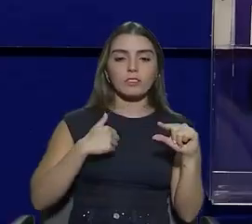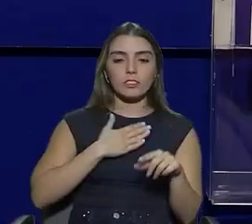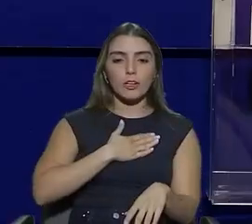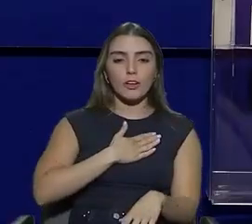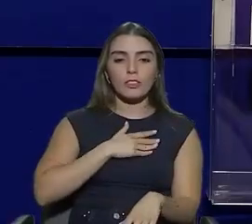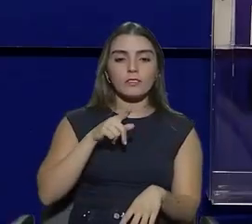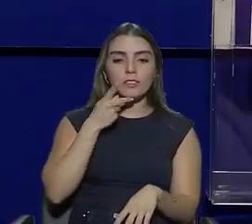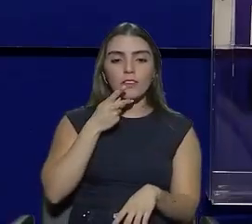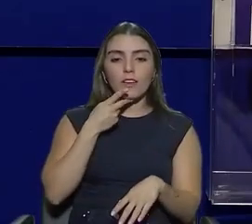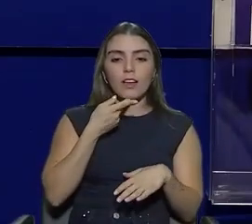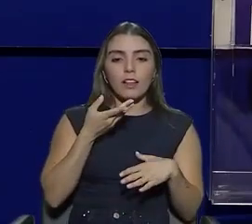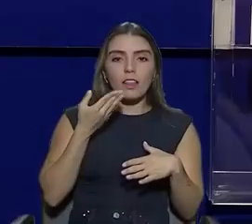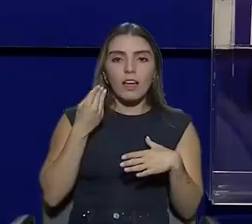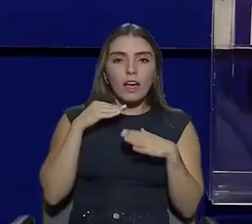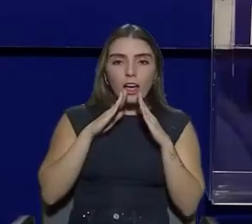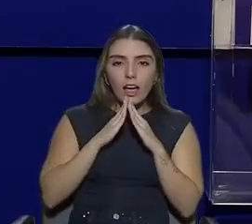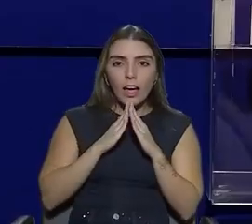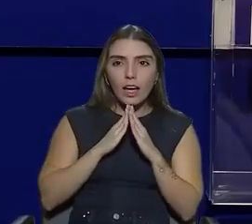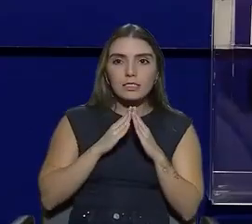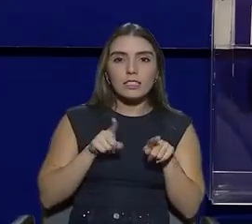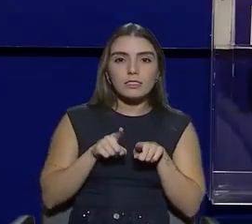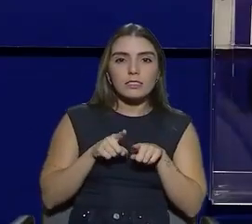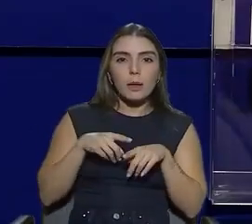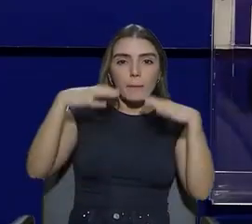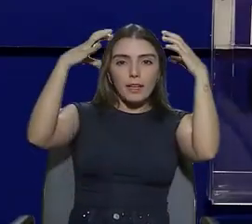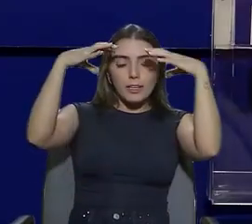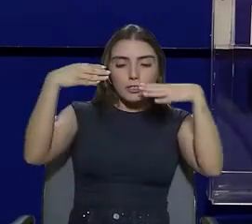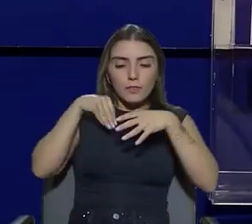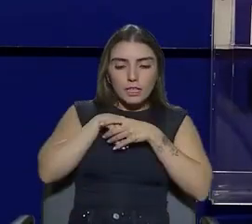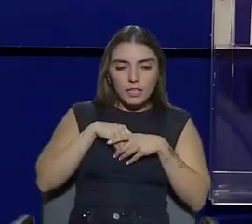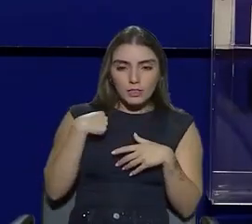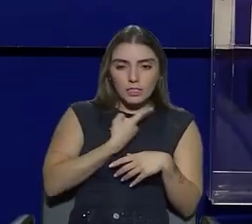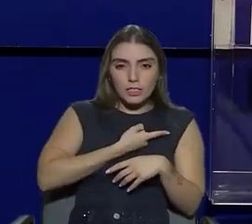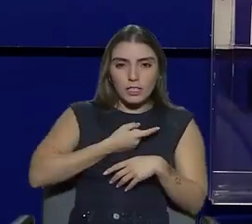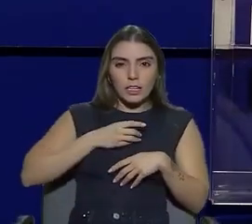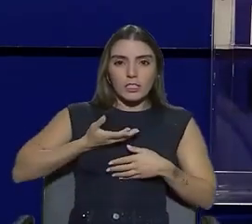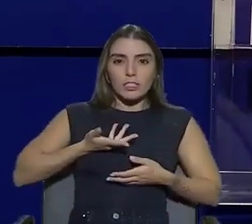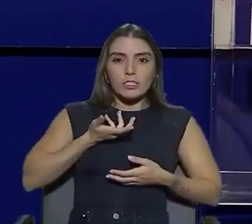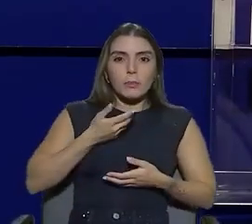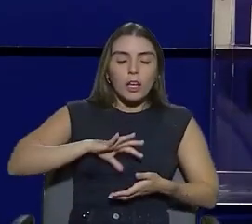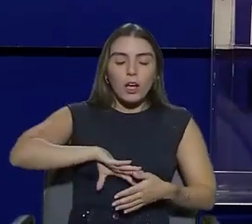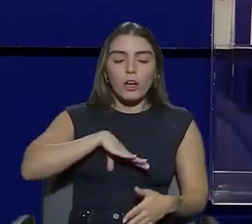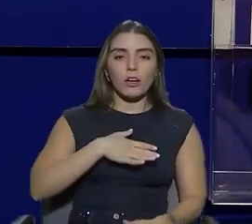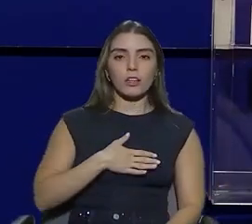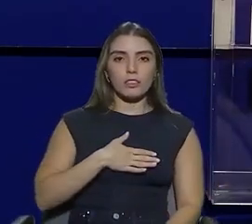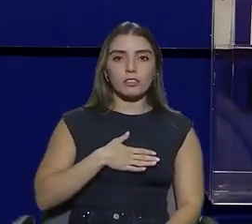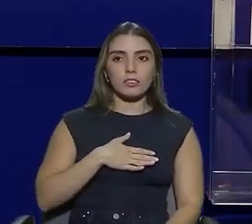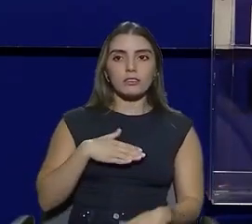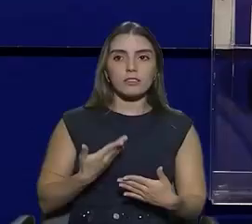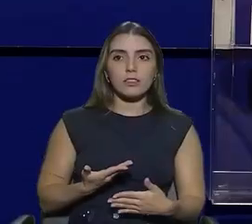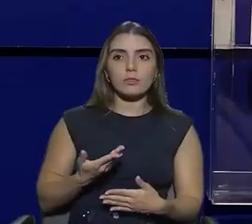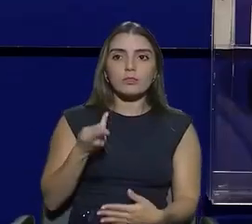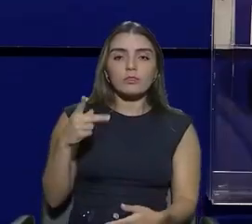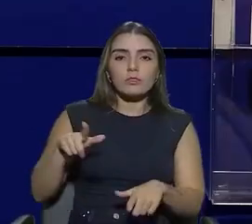é também ouvir a chuva dentro da gente, alimentando a coragem. E, para mim, assim, o seu trabalho é algo